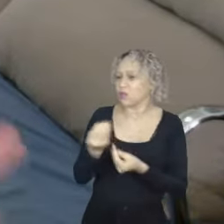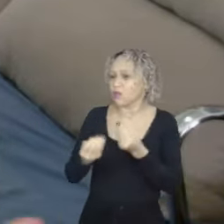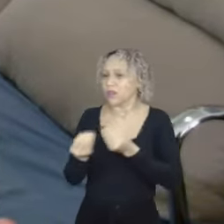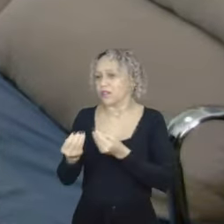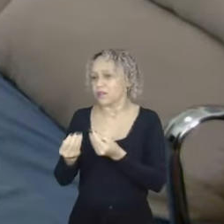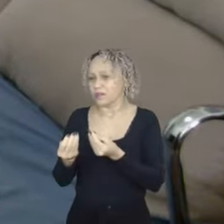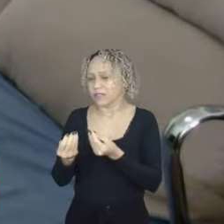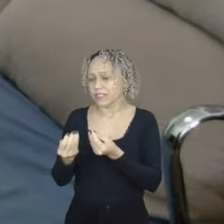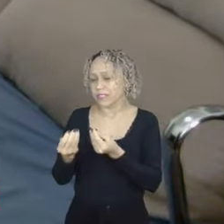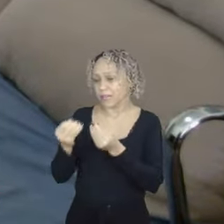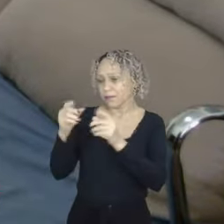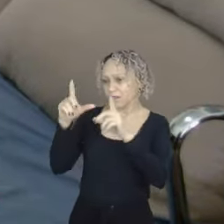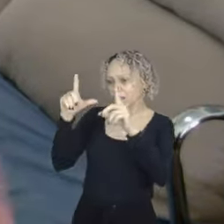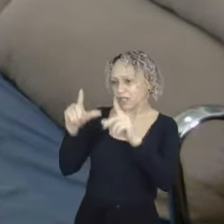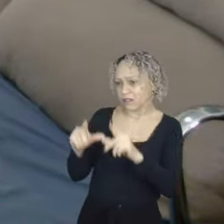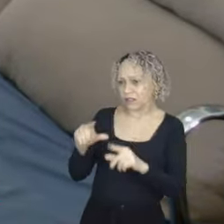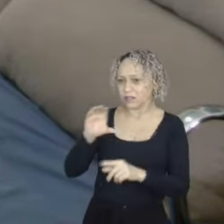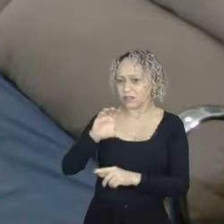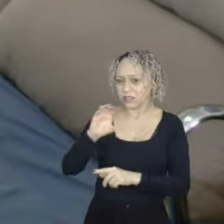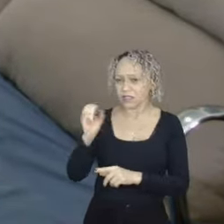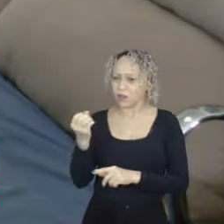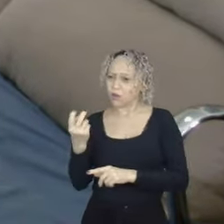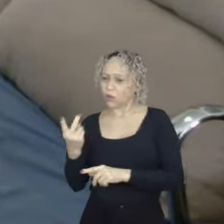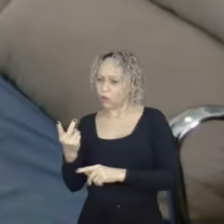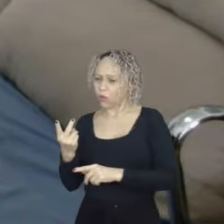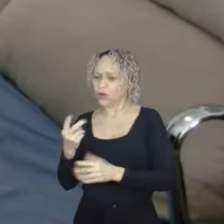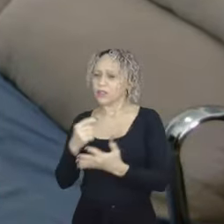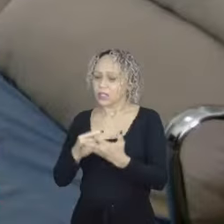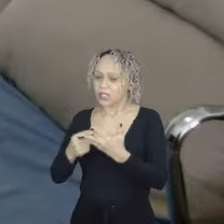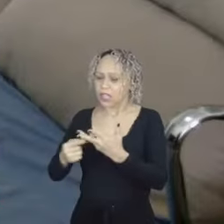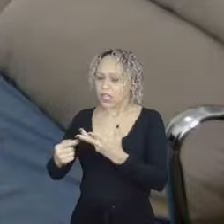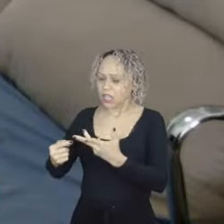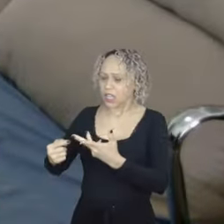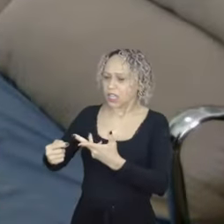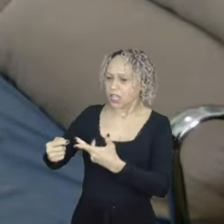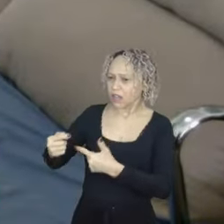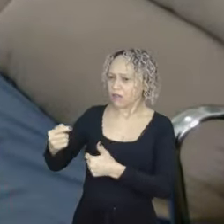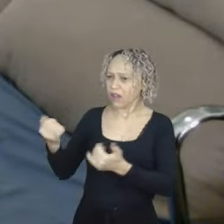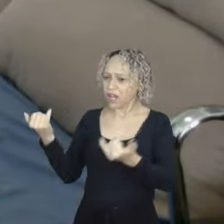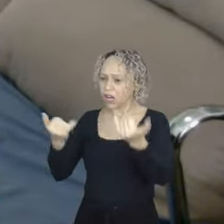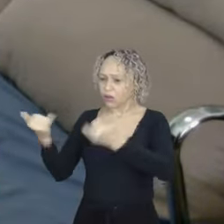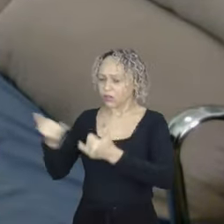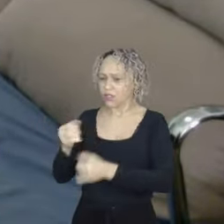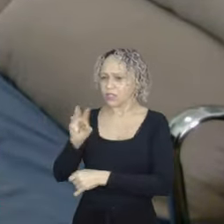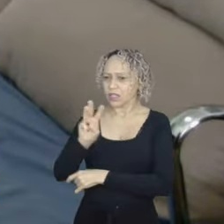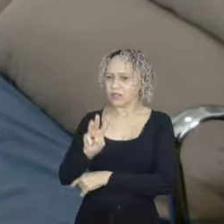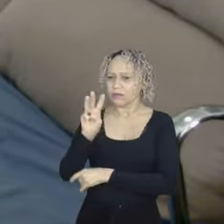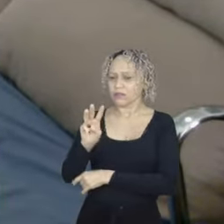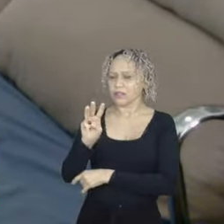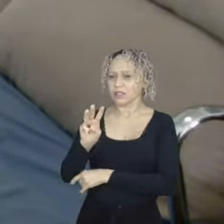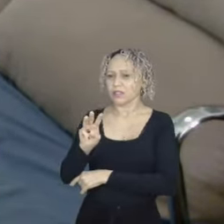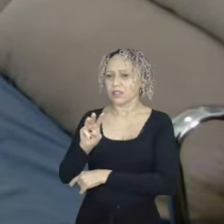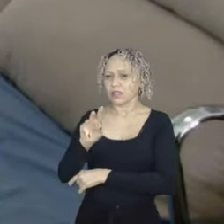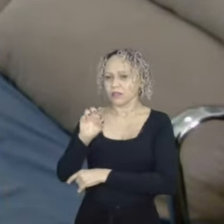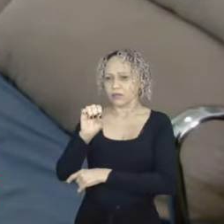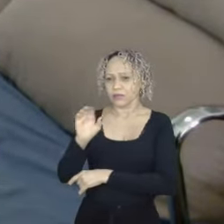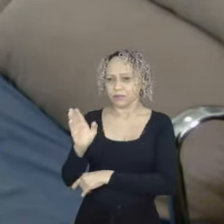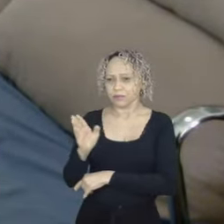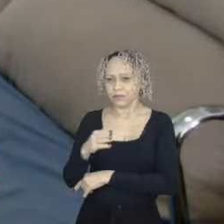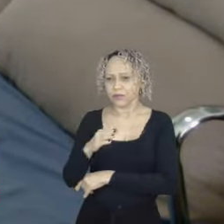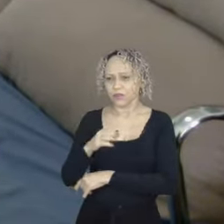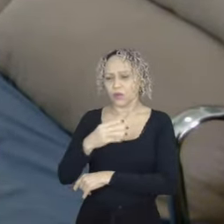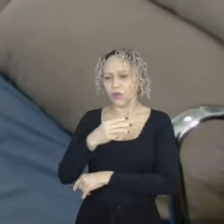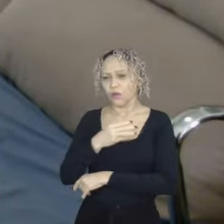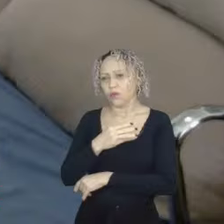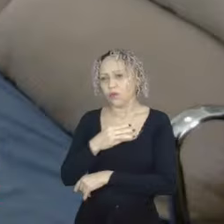envolvendo inclusive a Embrapa, tem bastante coisa lá, e eu recomendo que todos acessem esse site para saber os detalhes, mas são dois acordos,